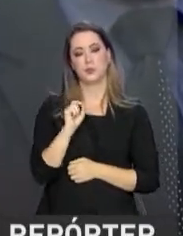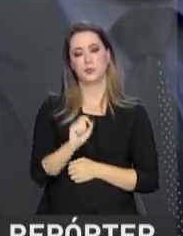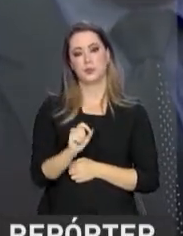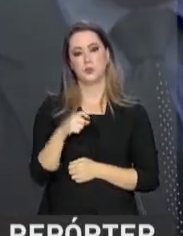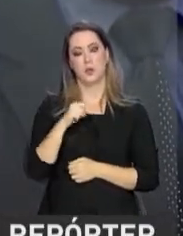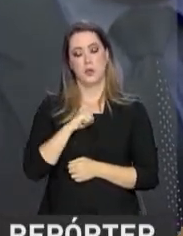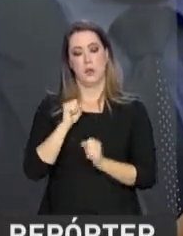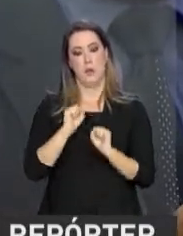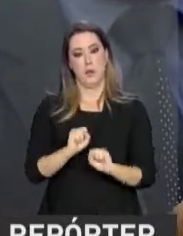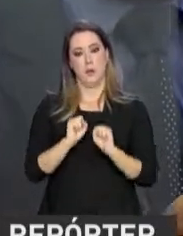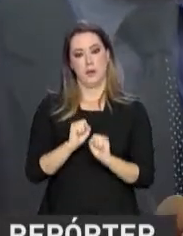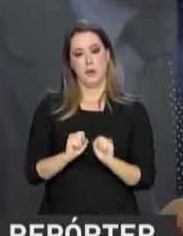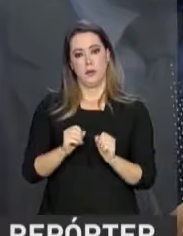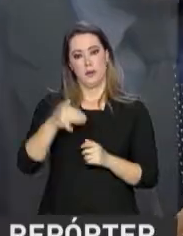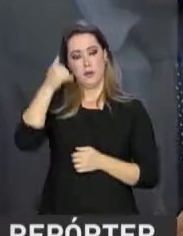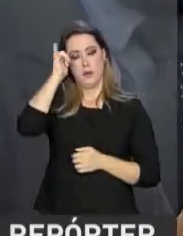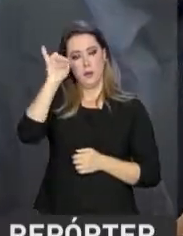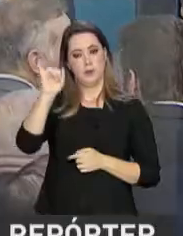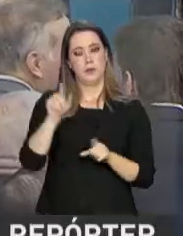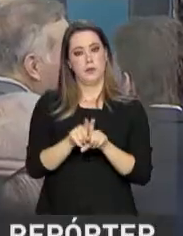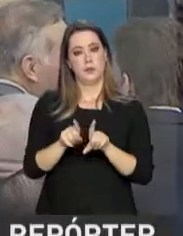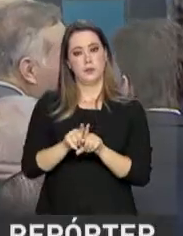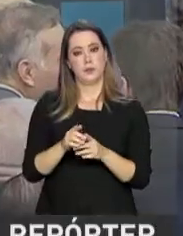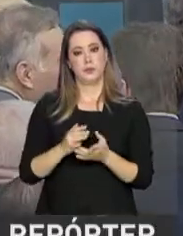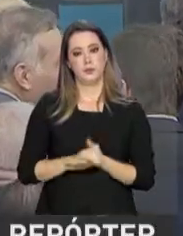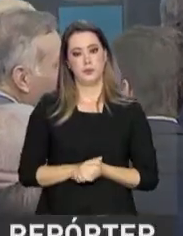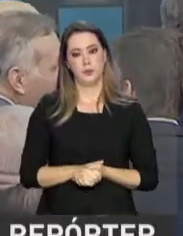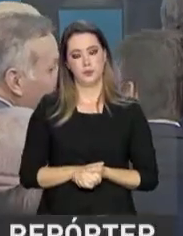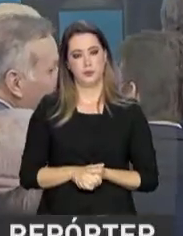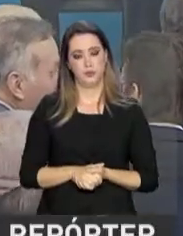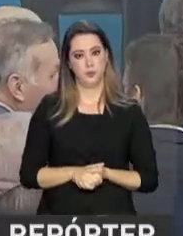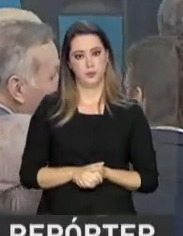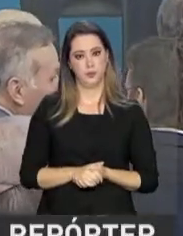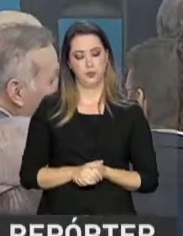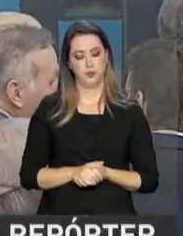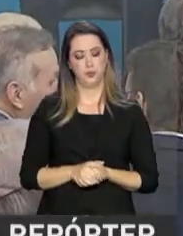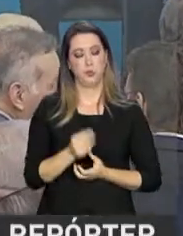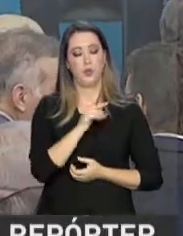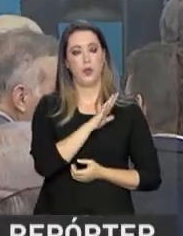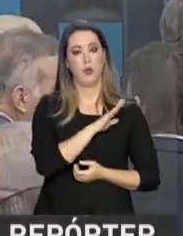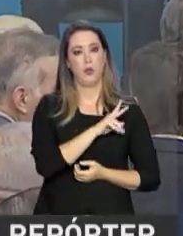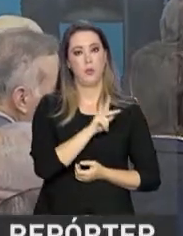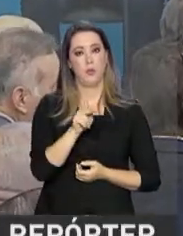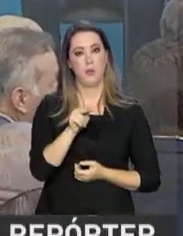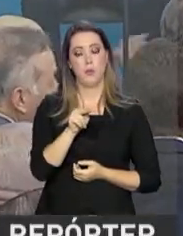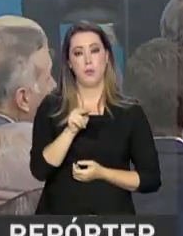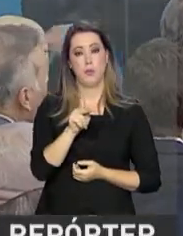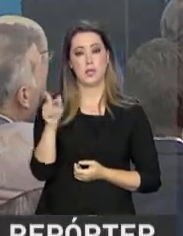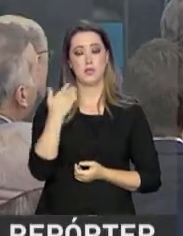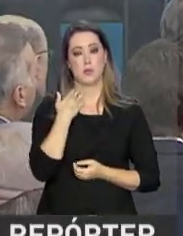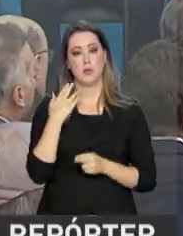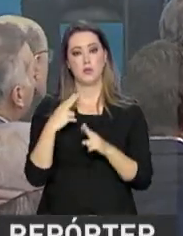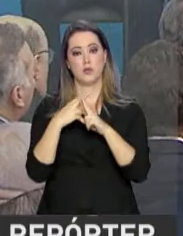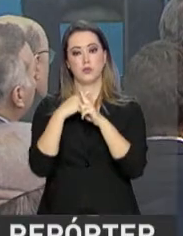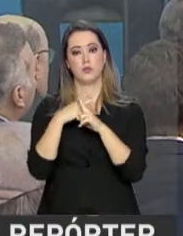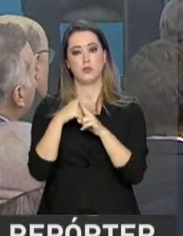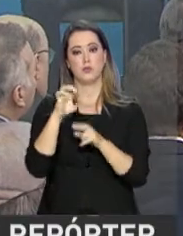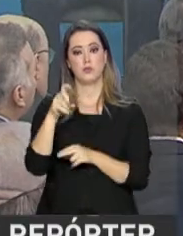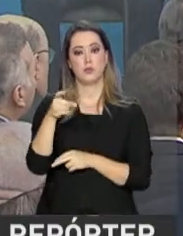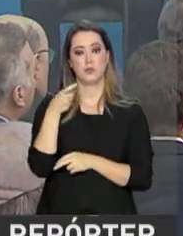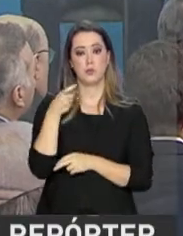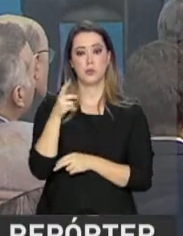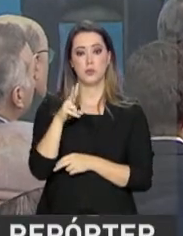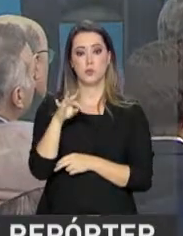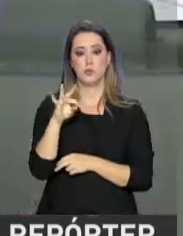eu possa fazer prevenção também. No lugar de Ock, quem assume a presidência da Caixa Econômica é o ex-vice-presidente